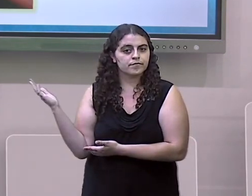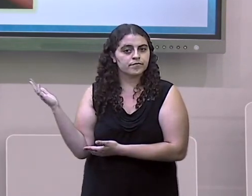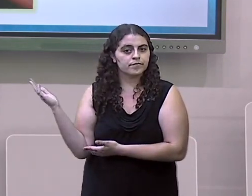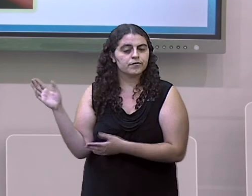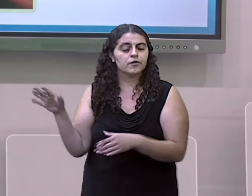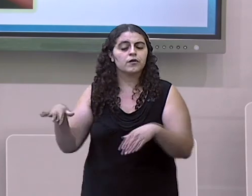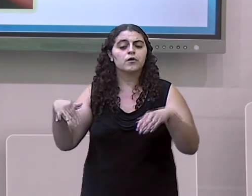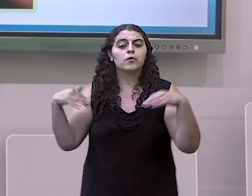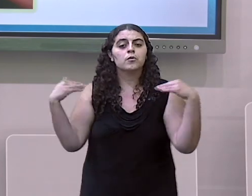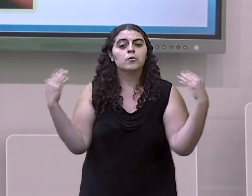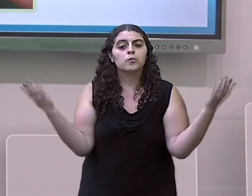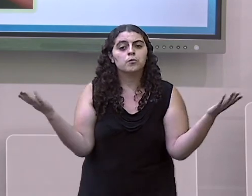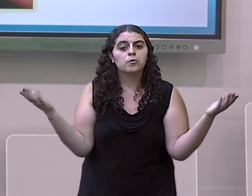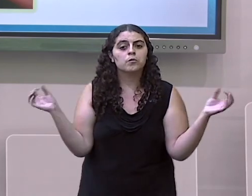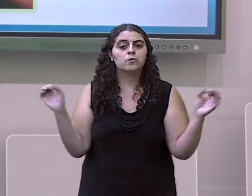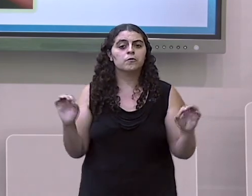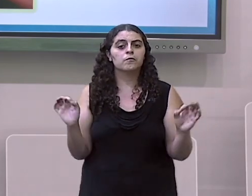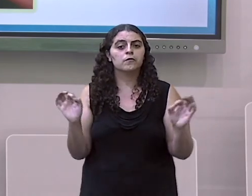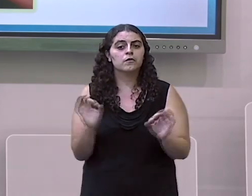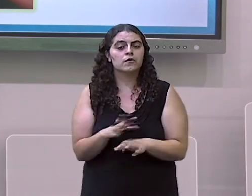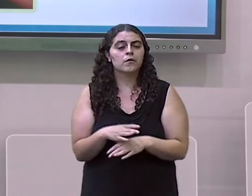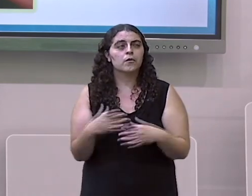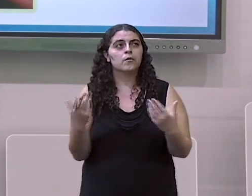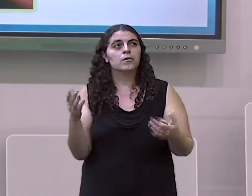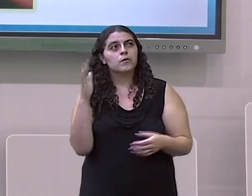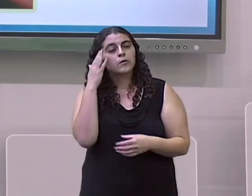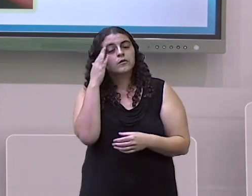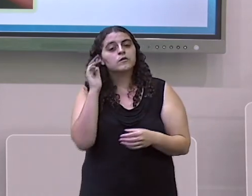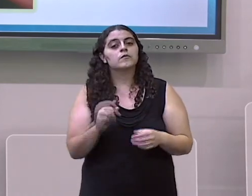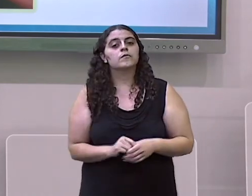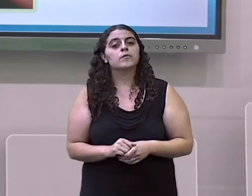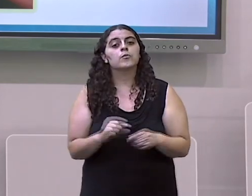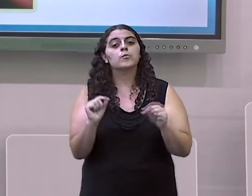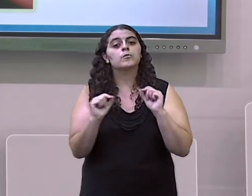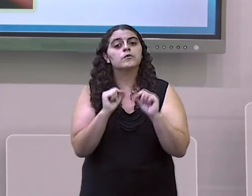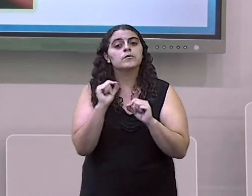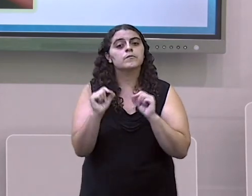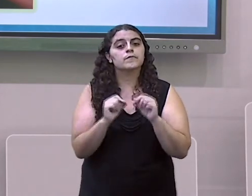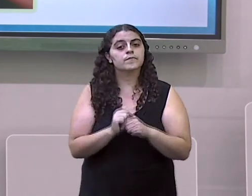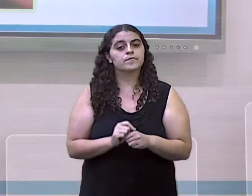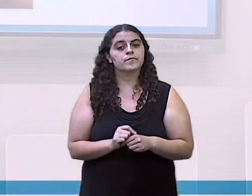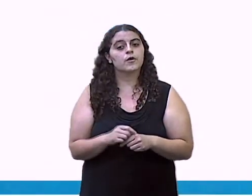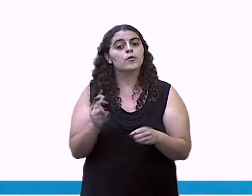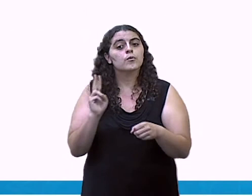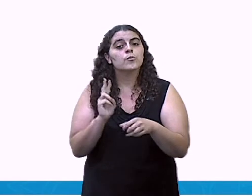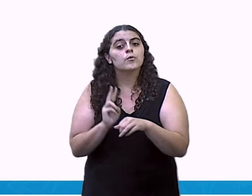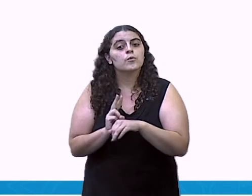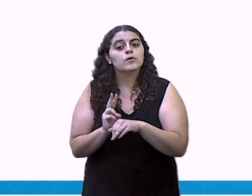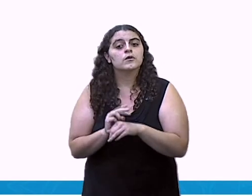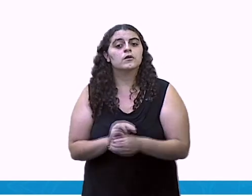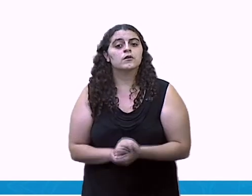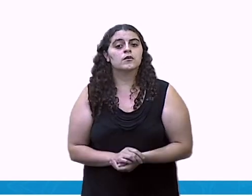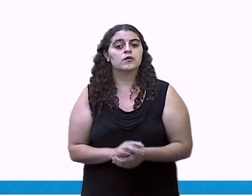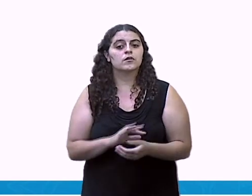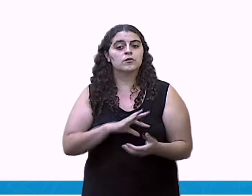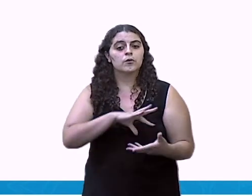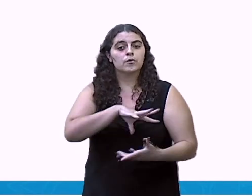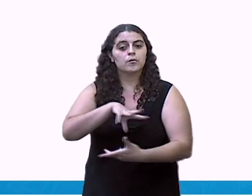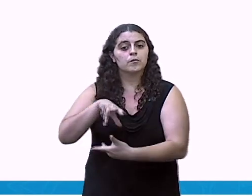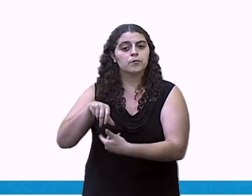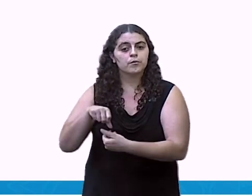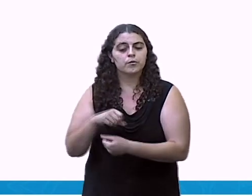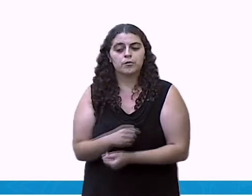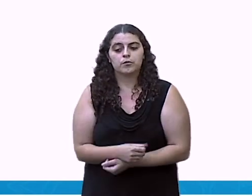E qual é o final para a nossa aula? Qual é a pegada para o nosso final? Seria o quê? A preservação do meio ambiente. Como